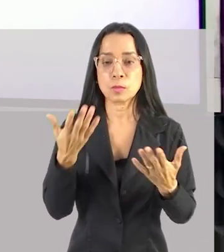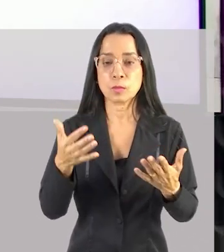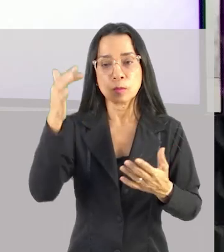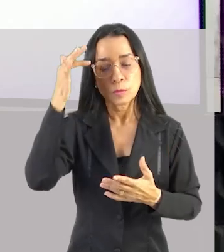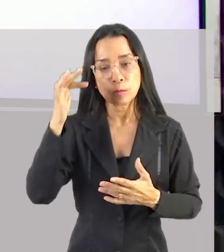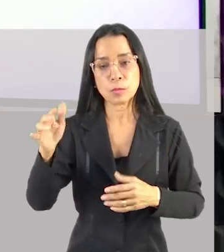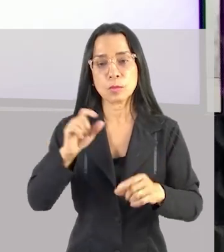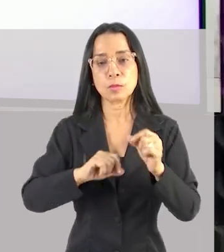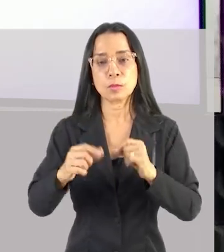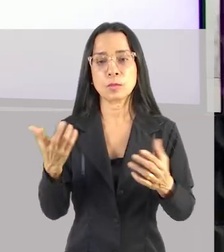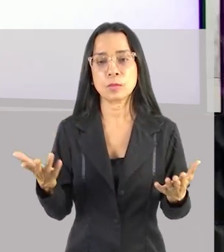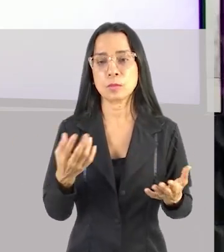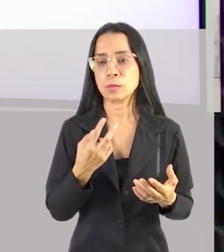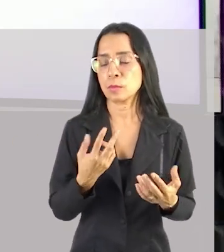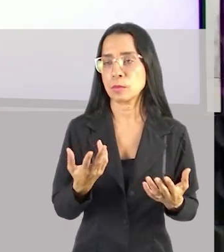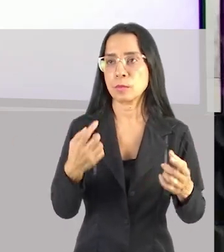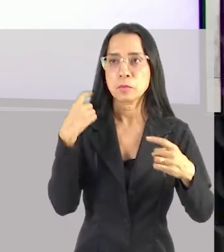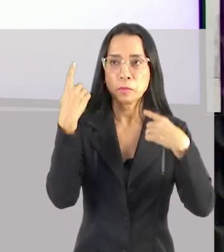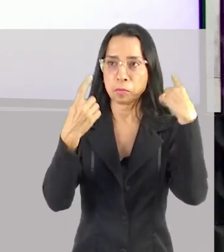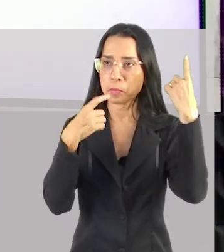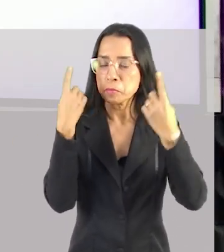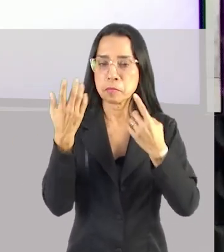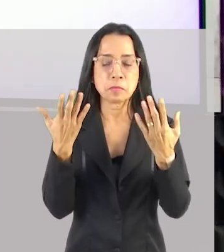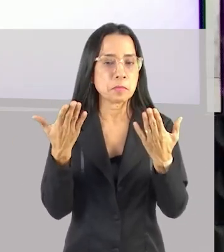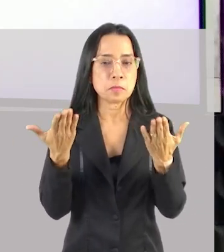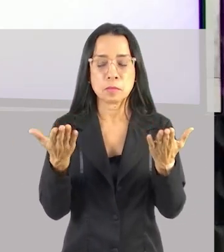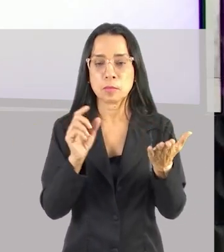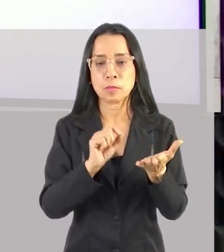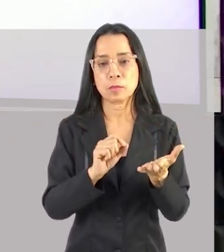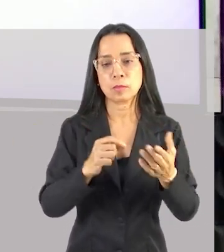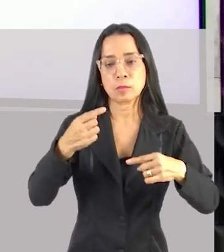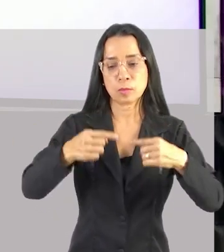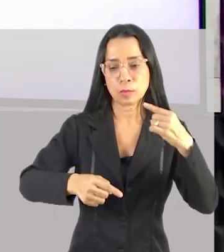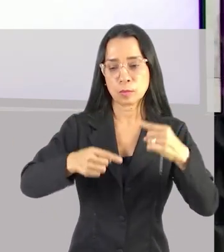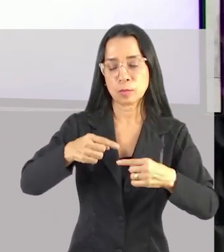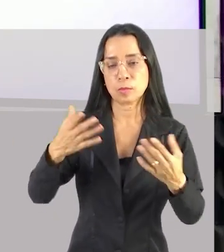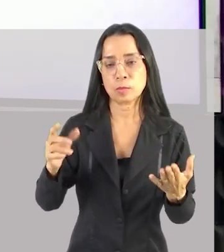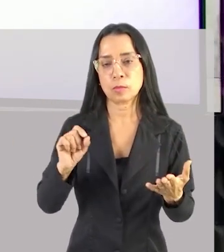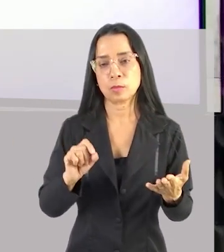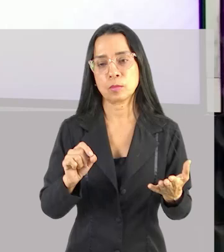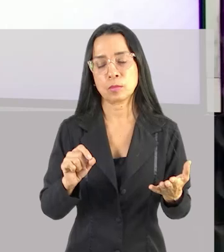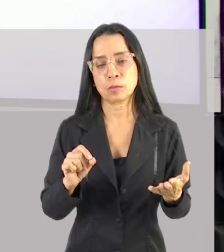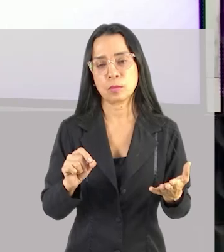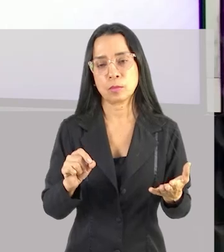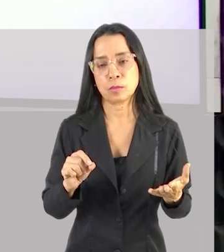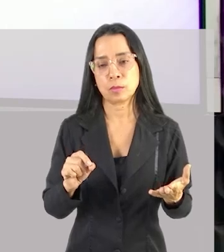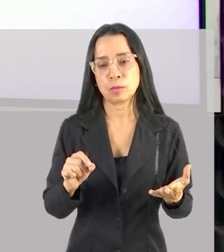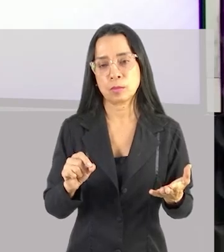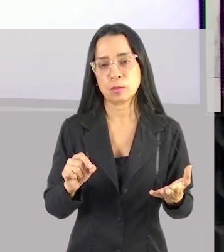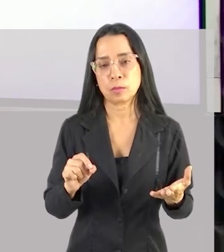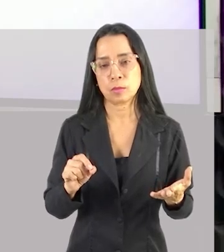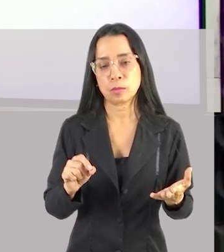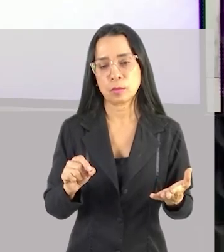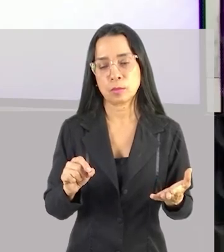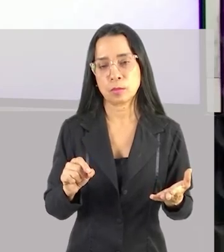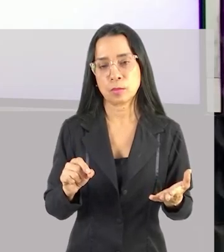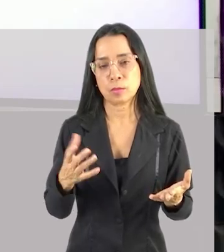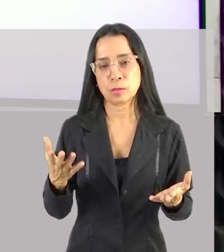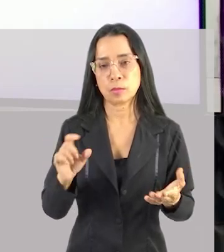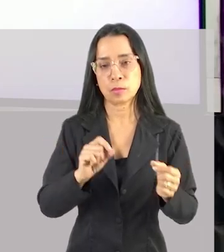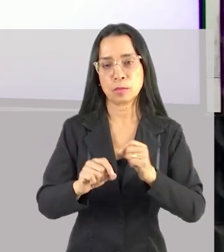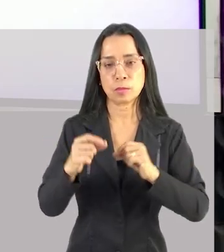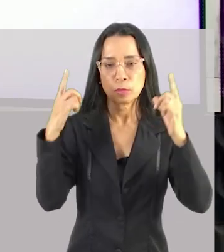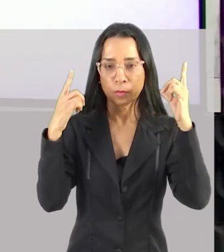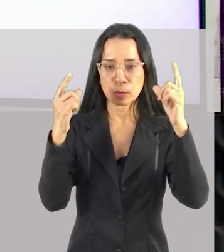os filósofos, eles não vão mais se preocupar tanto com a política, né? Uma vez que